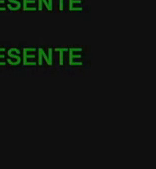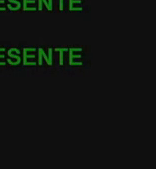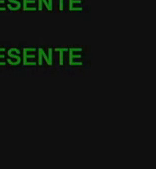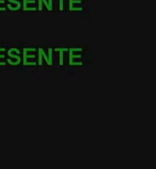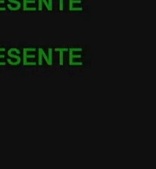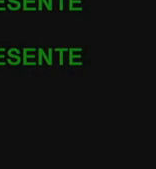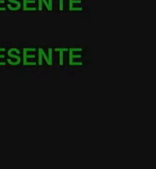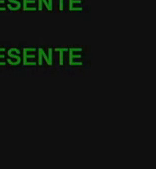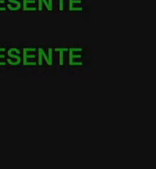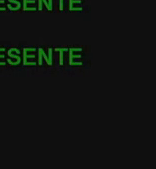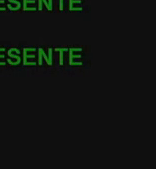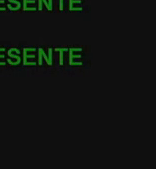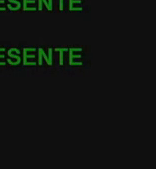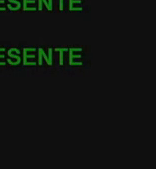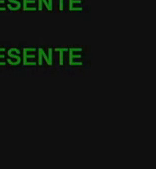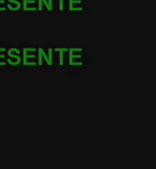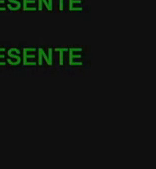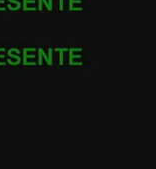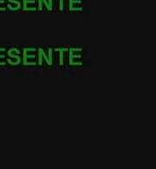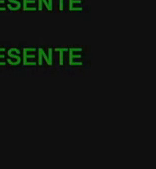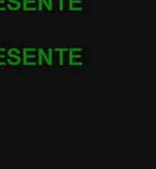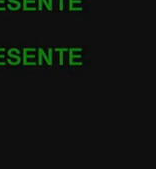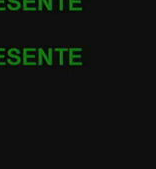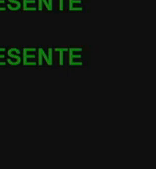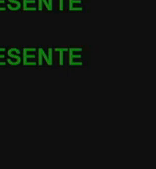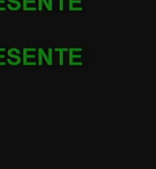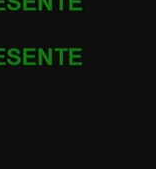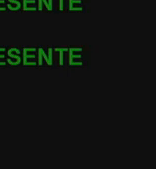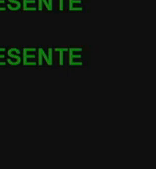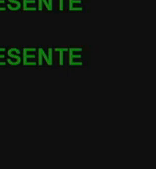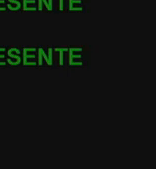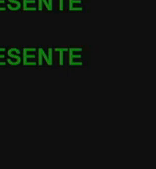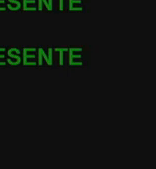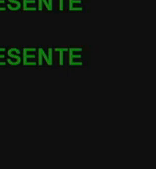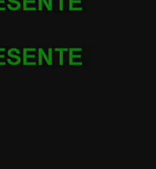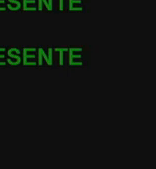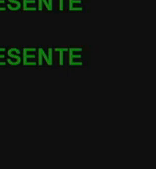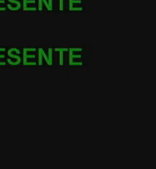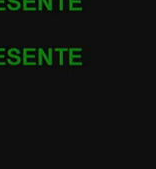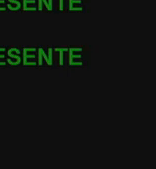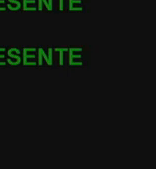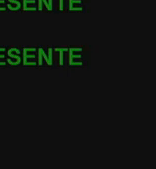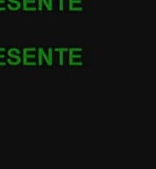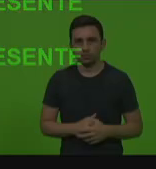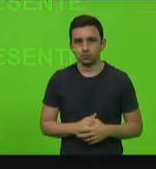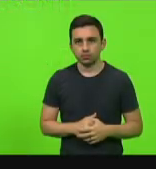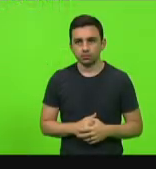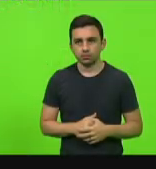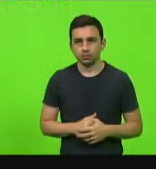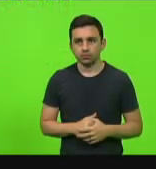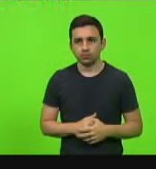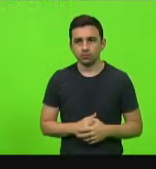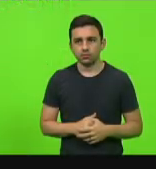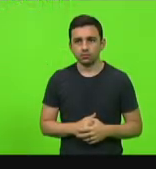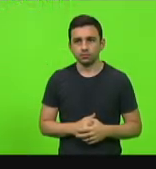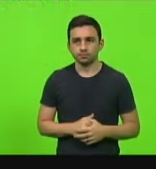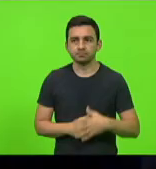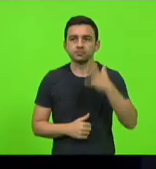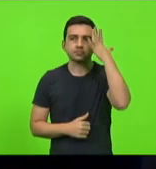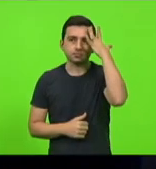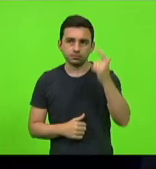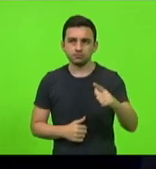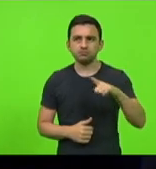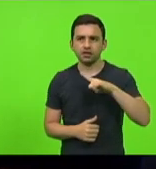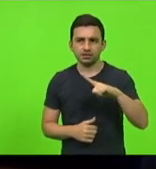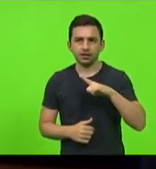Então, como é que fica para amanhã? Sim, deputado Fabiano. A sessão amanhã presencial continua na